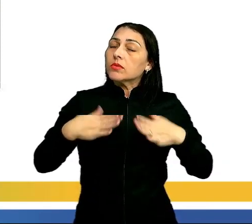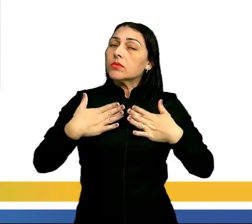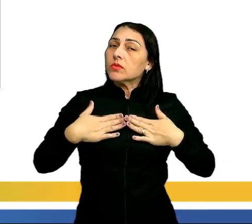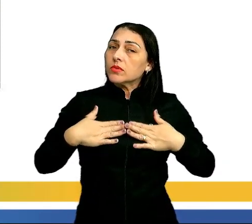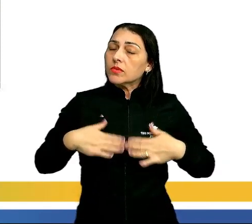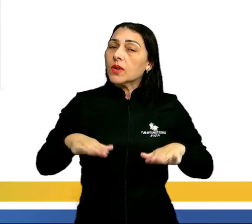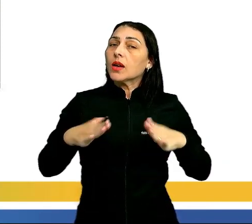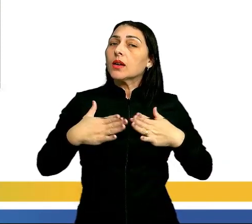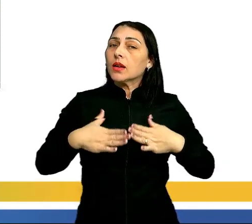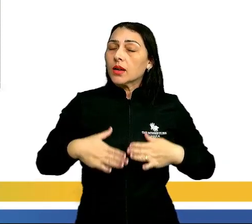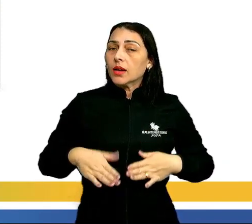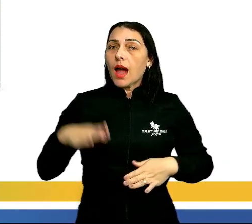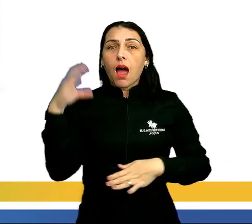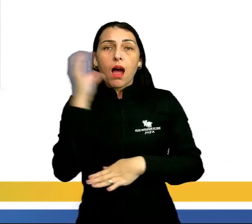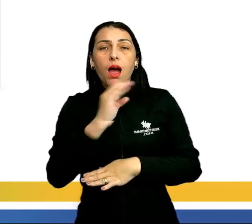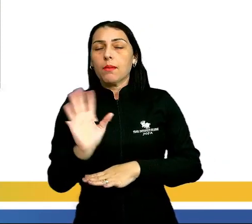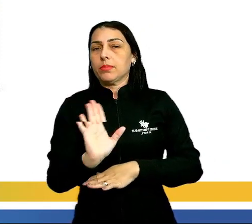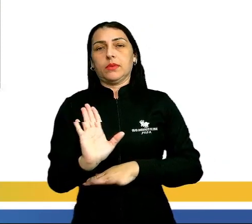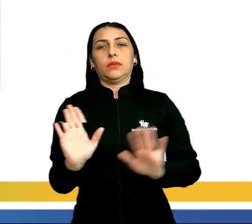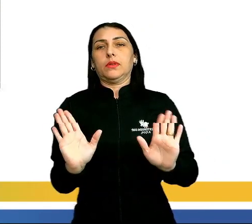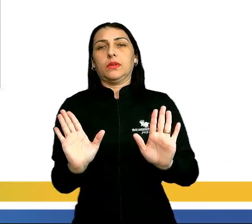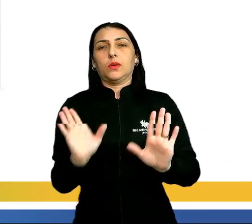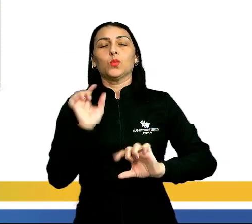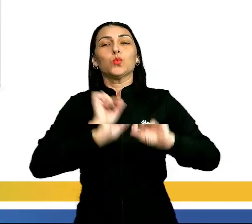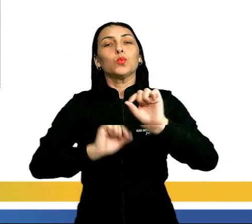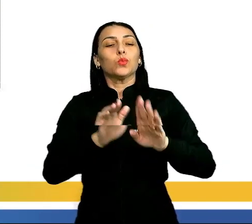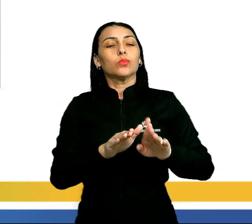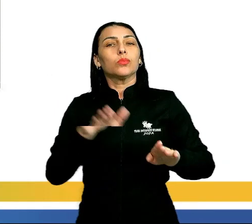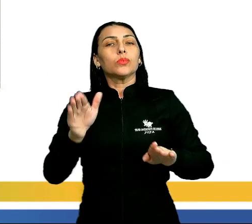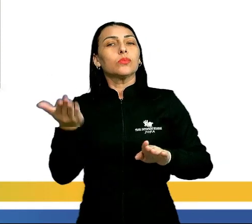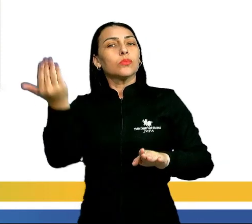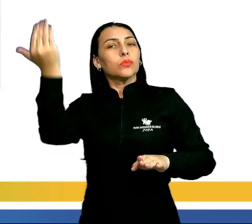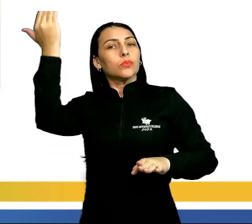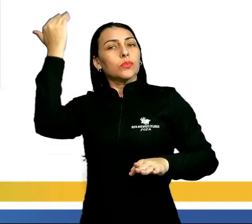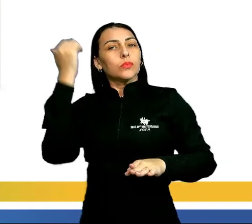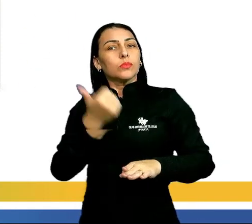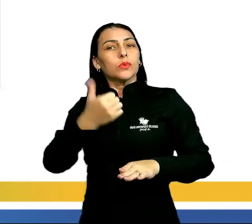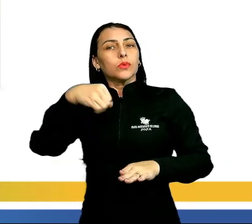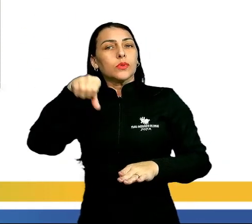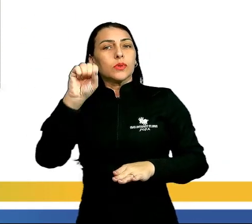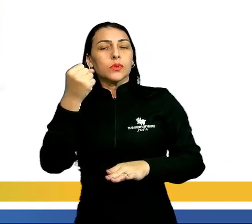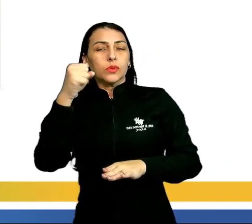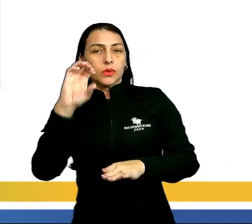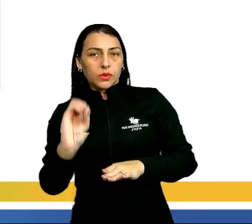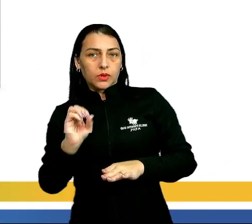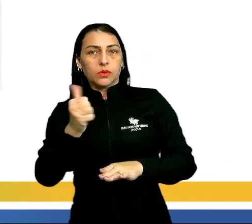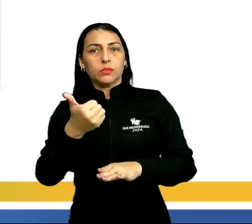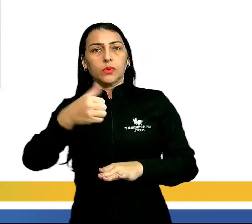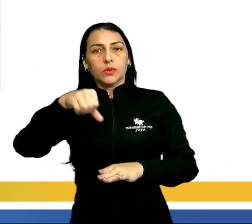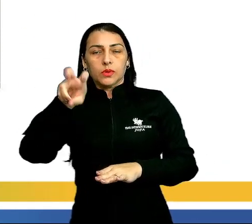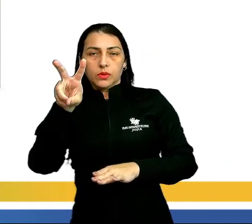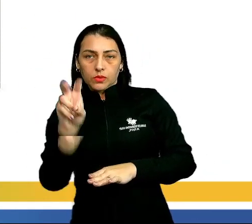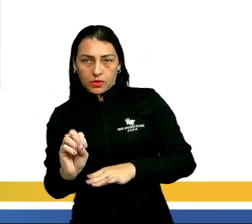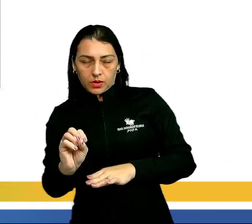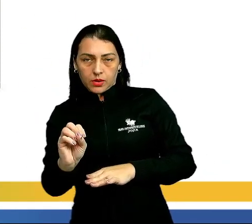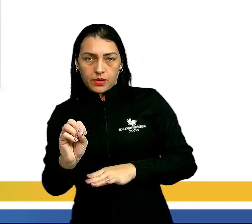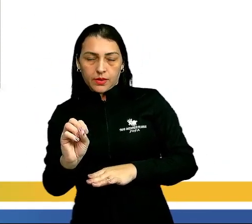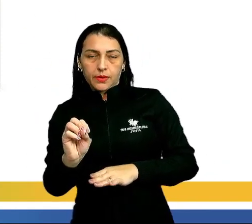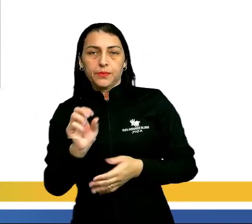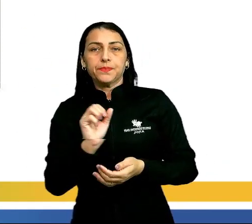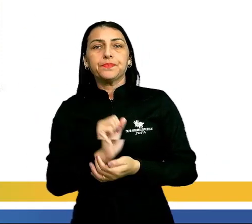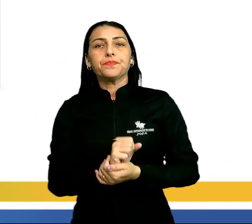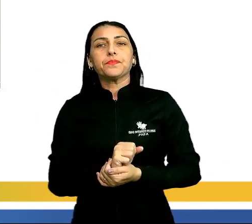ela está crescendo de forma menor do que cresceu aí lá entre 1980 e 1950,